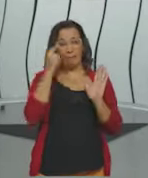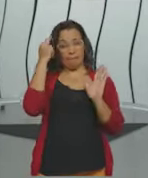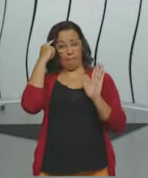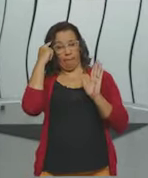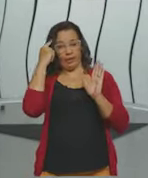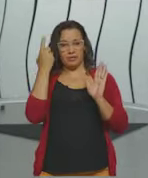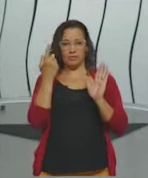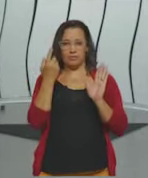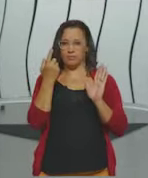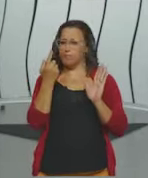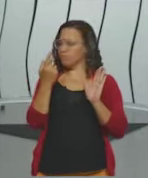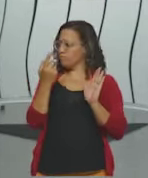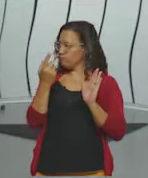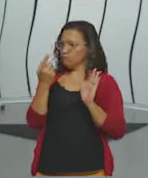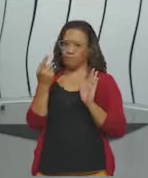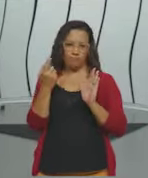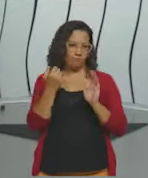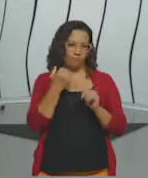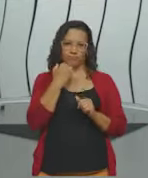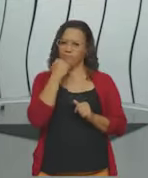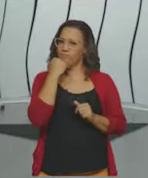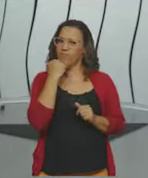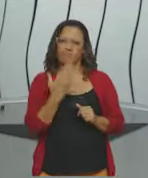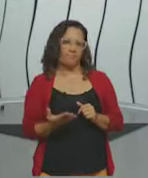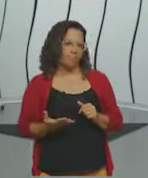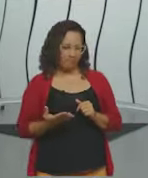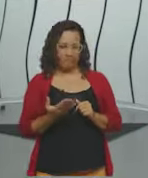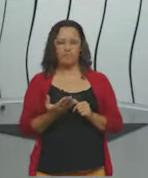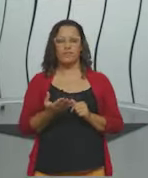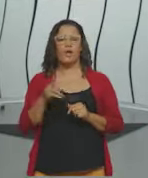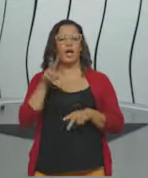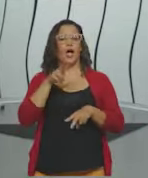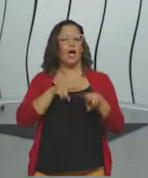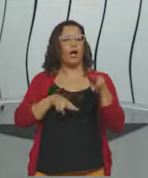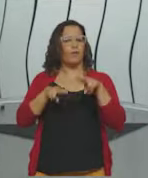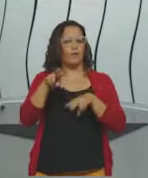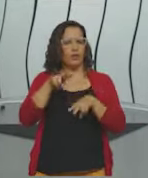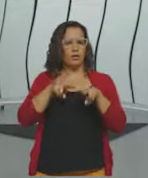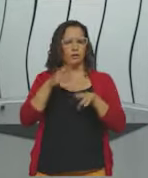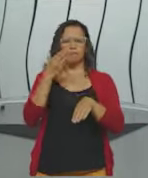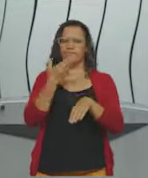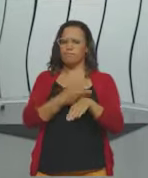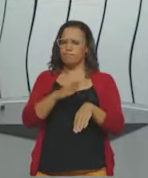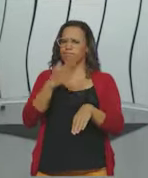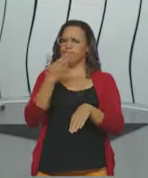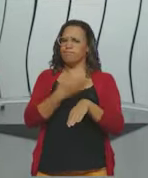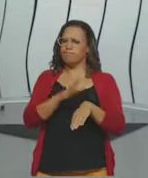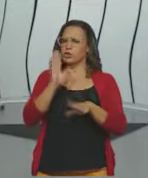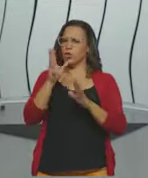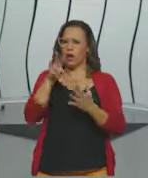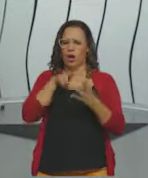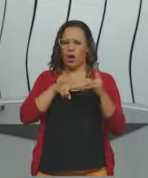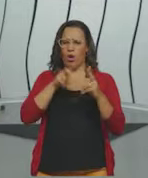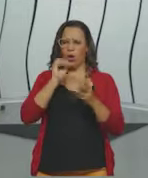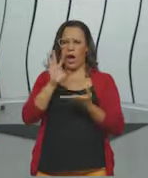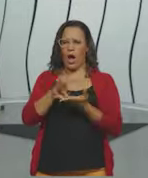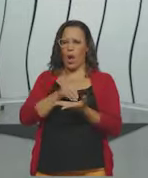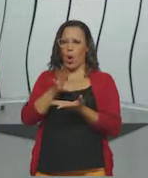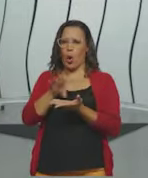bem. Não vai dar certo, tá? Os avaliadores são treinados para achar